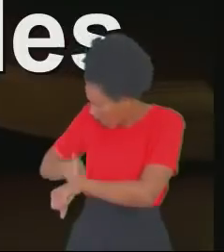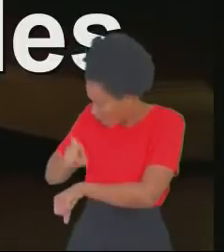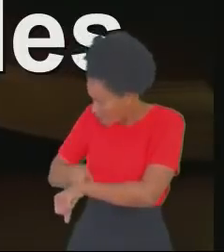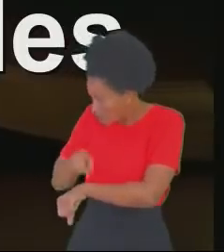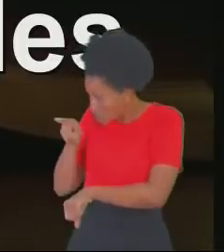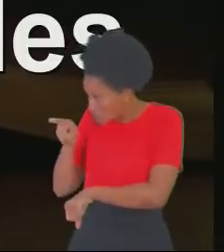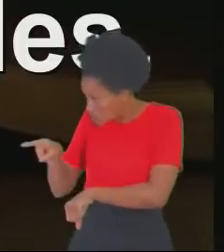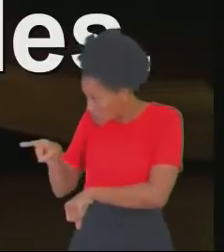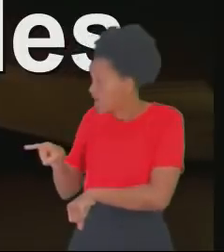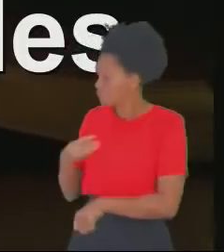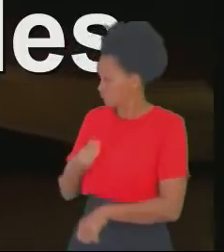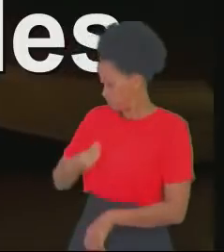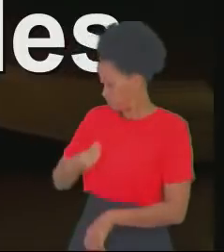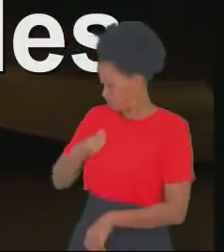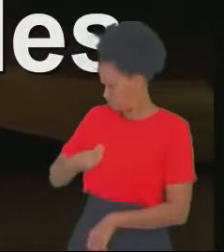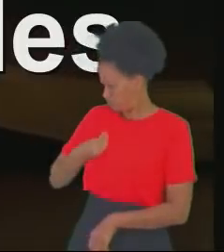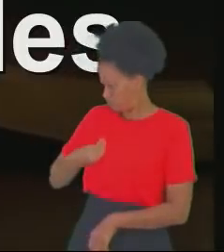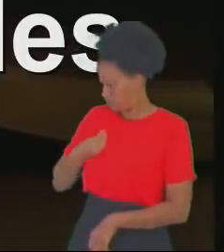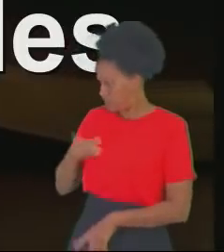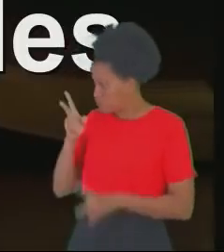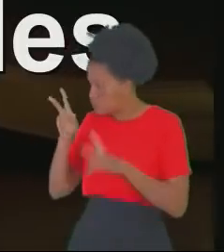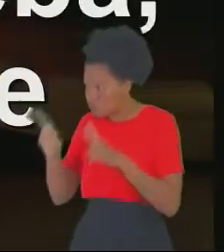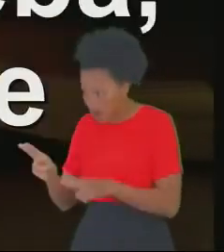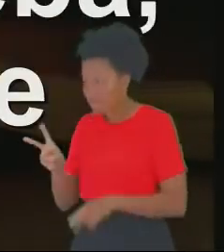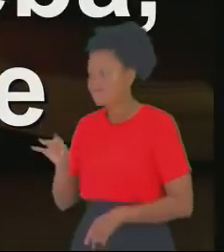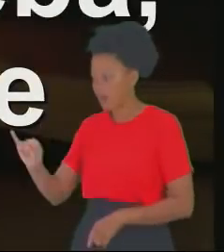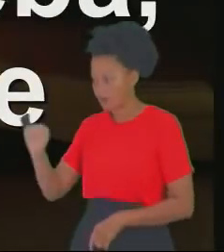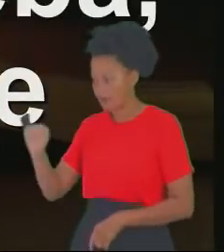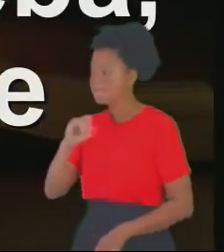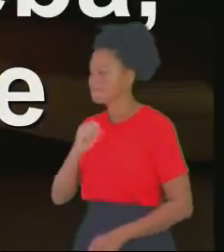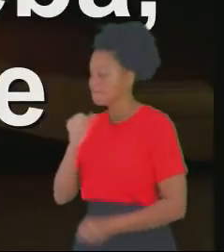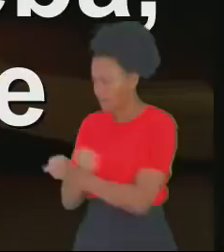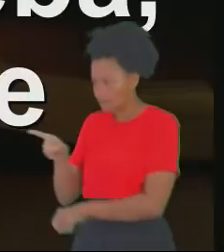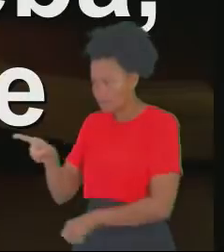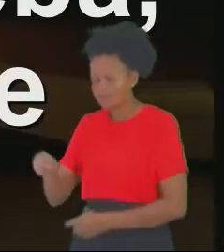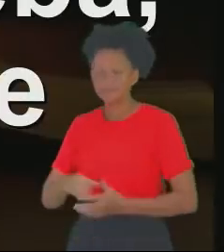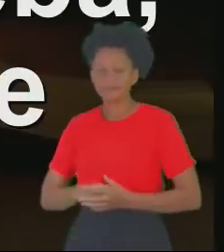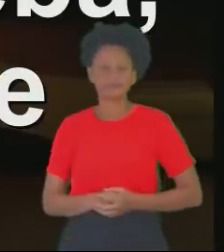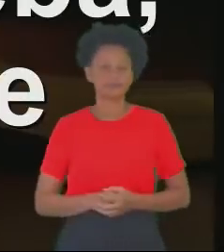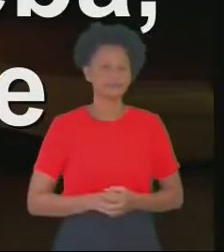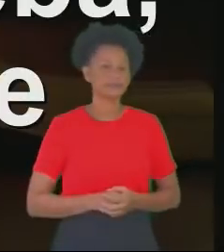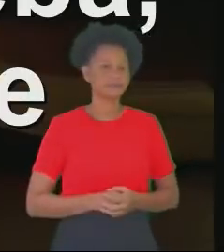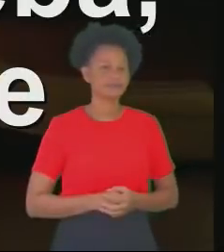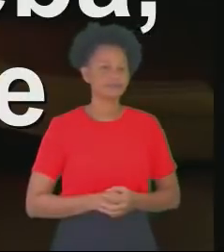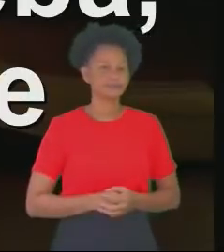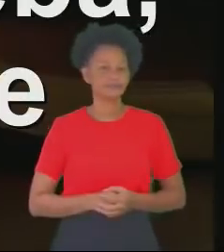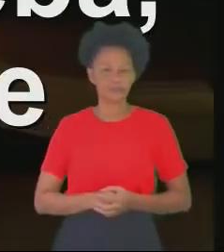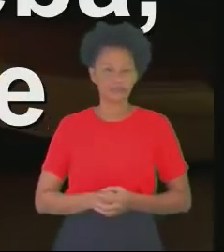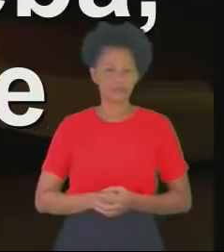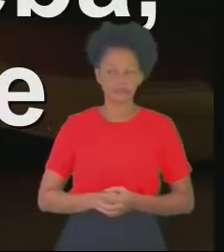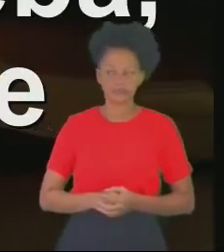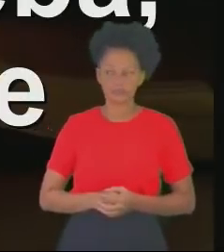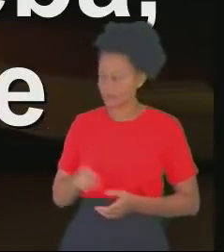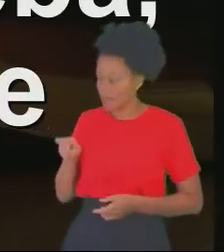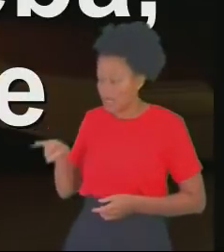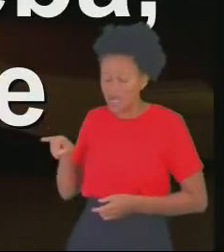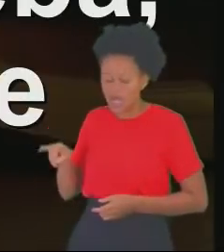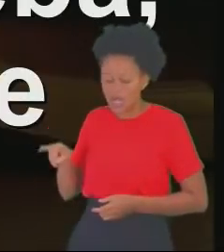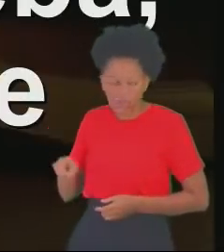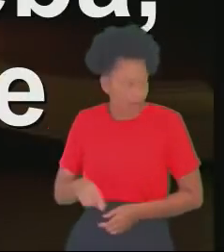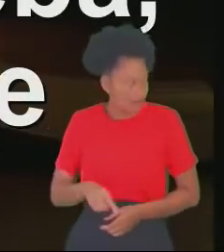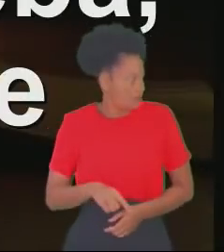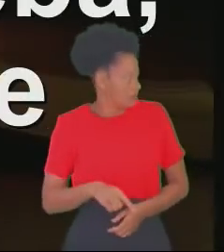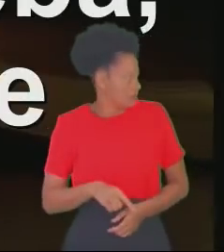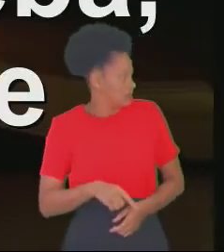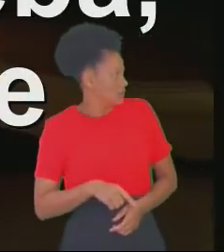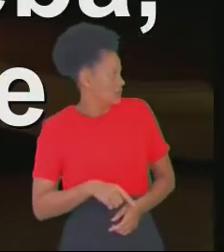puser a tua vida com um deles. Três. O que vendo ele se levantou e